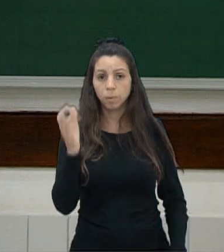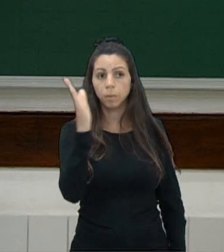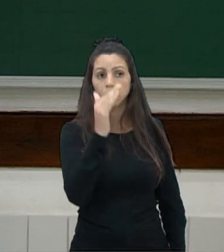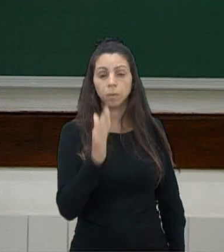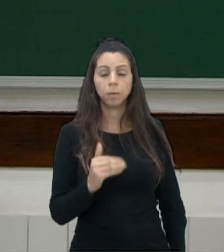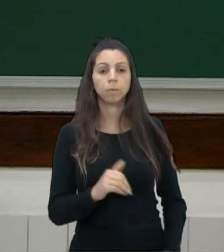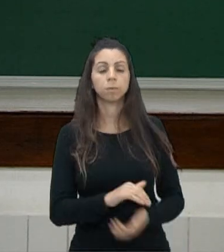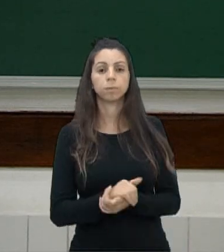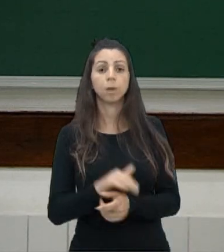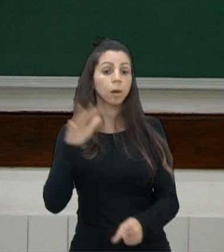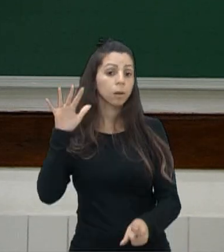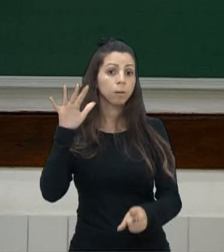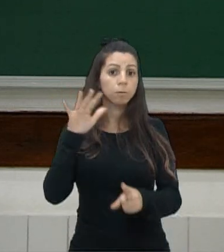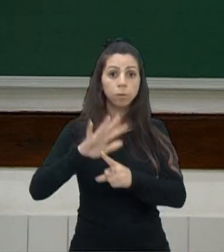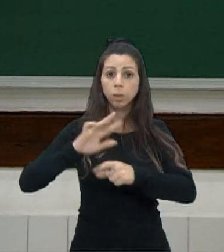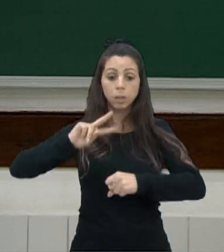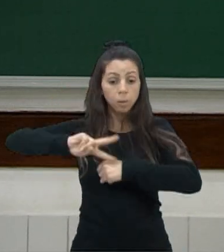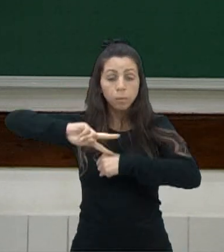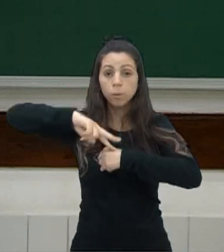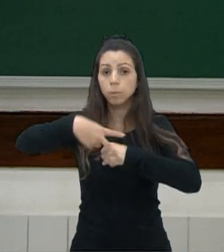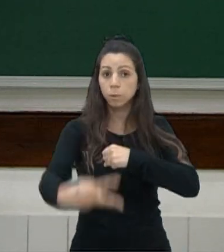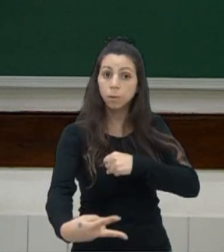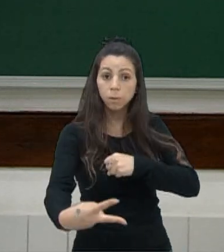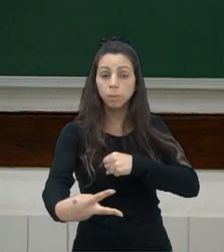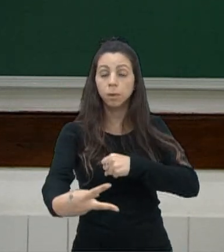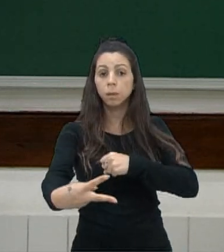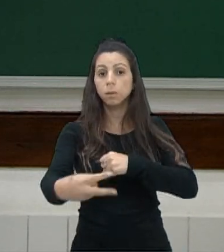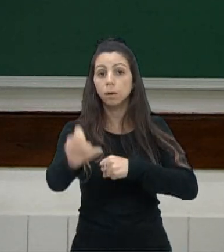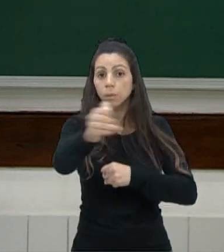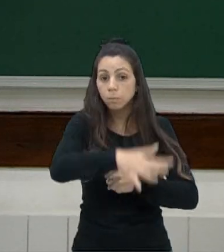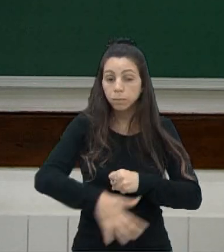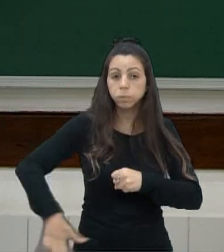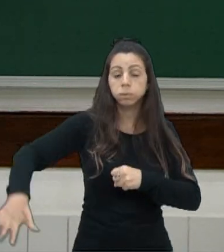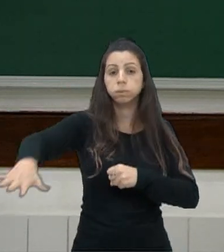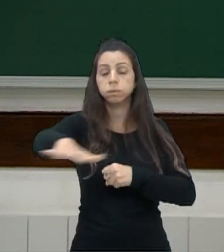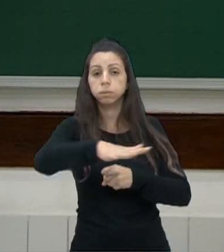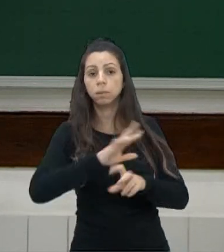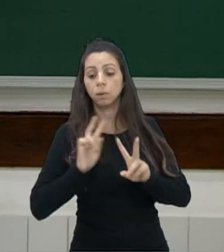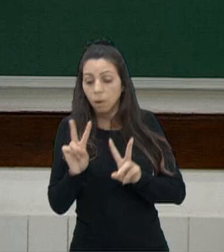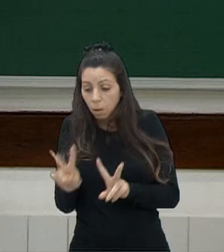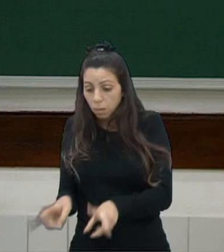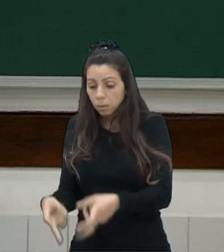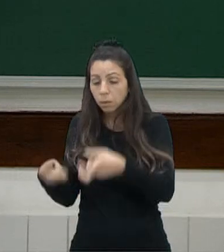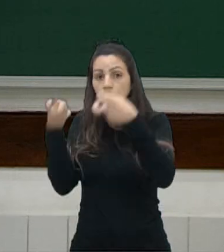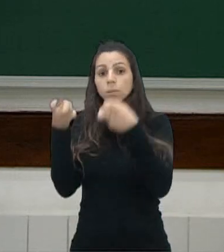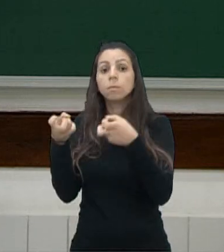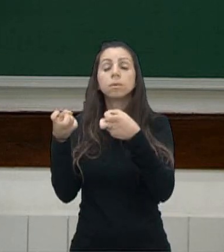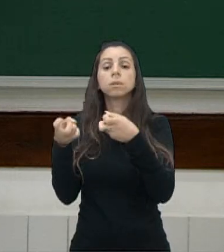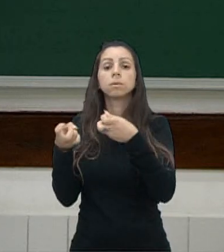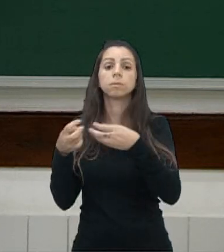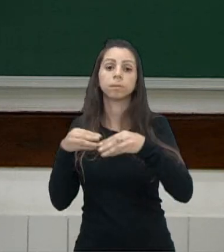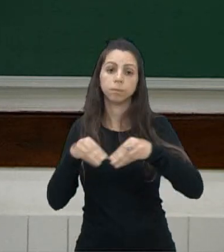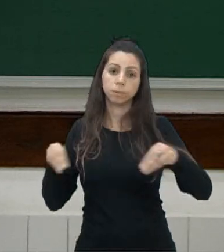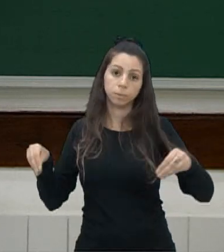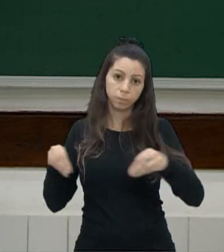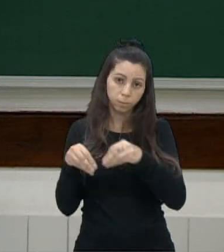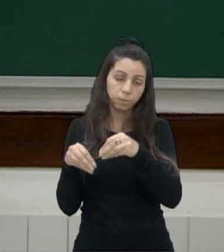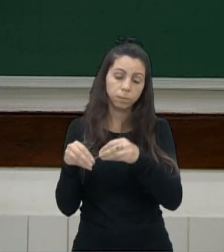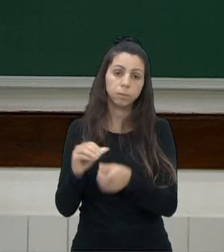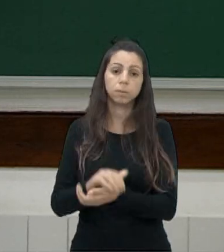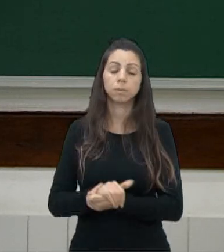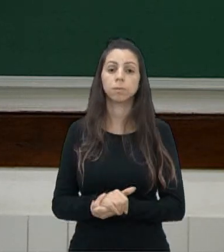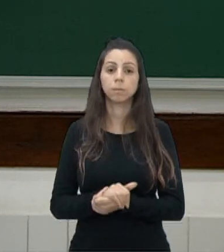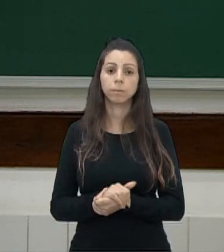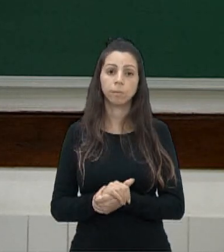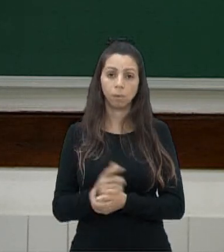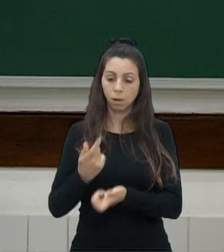do impacto ambiental que a atividade mineradora ela traz. A exploração de recursos minerais, como nós sabemos, ela é uma